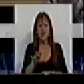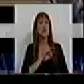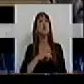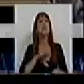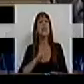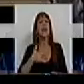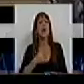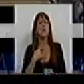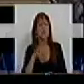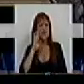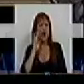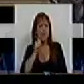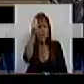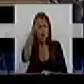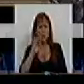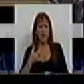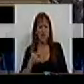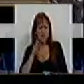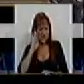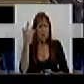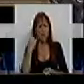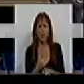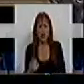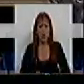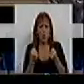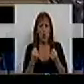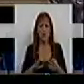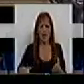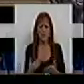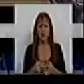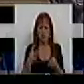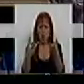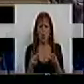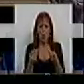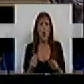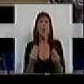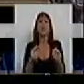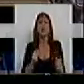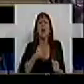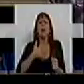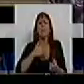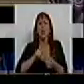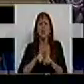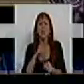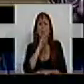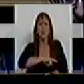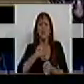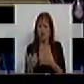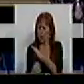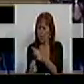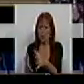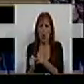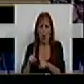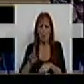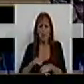os senhores do CDS muito bem sabem, e do PSD, porque nunca foram capazes de apresentar as contas do que as empresas eventualmente